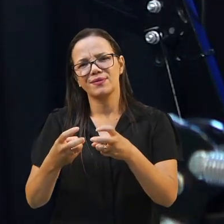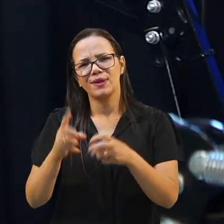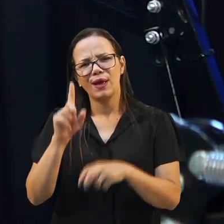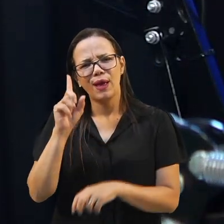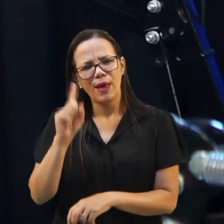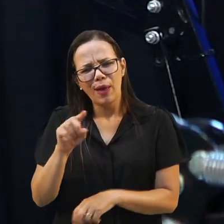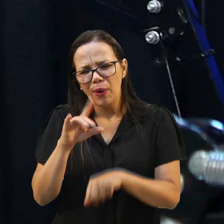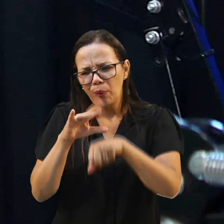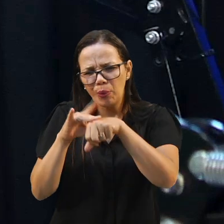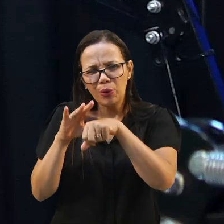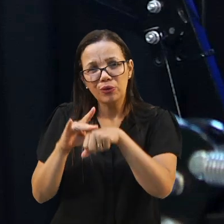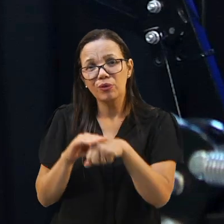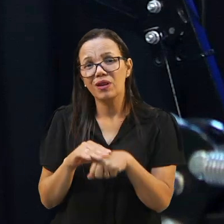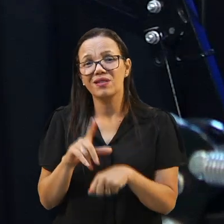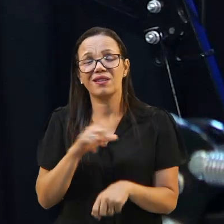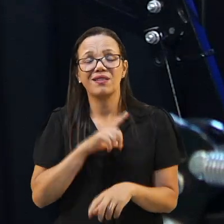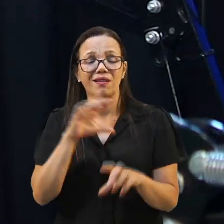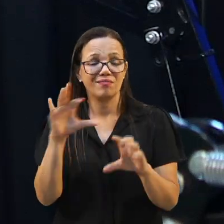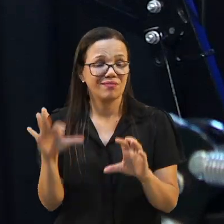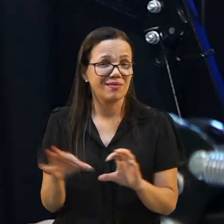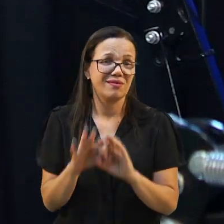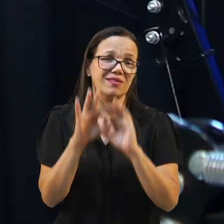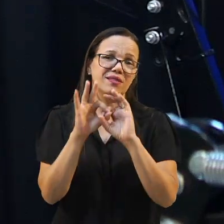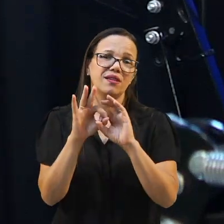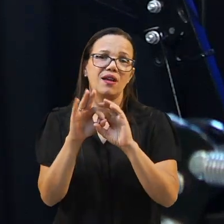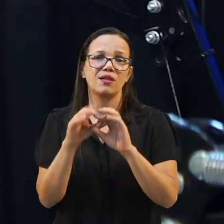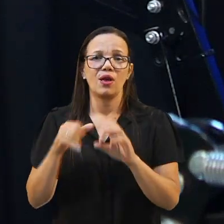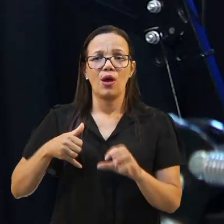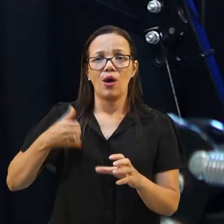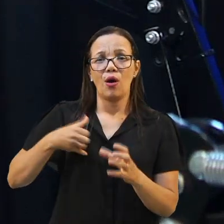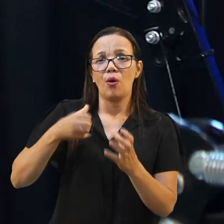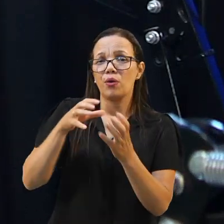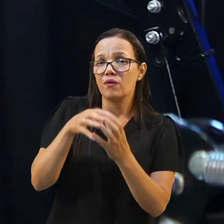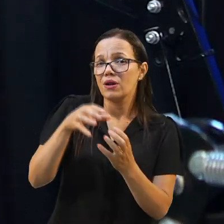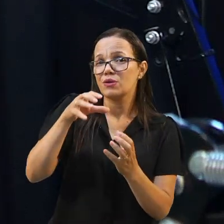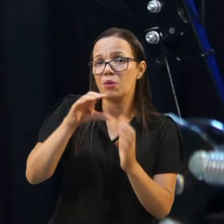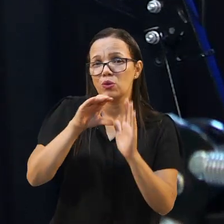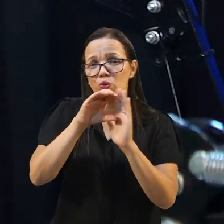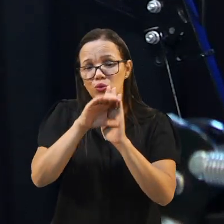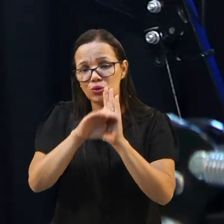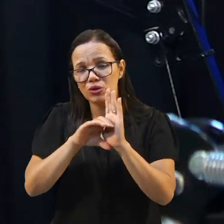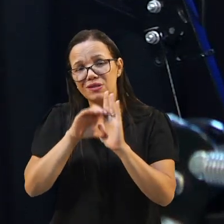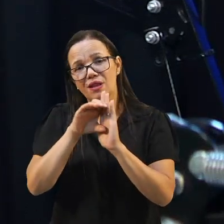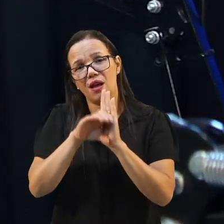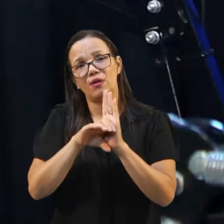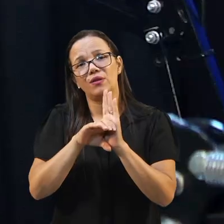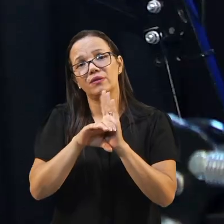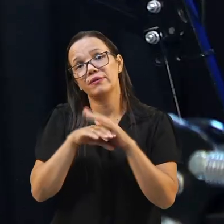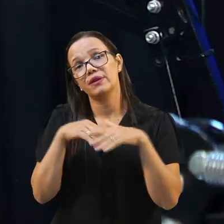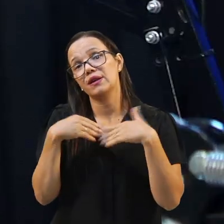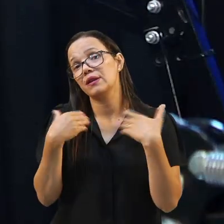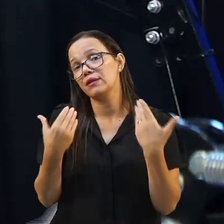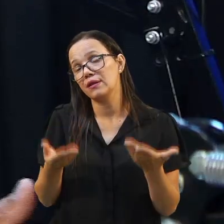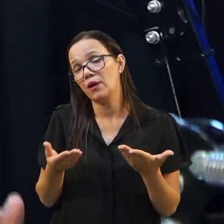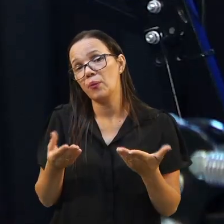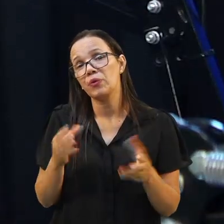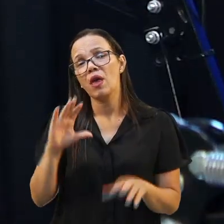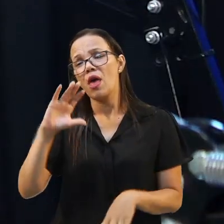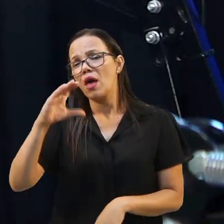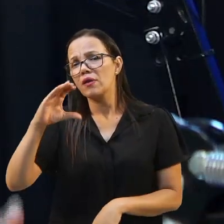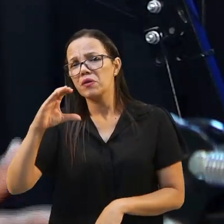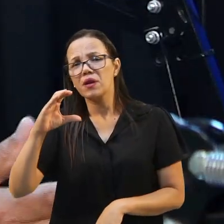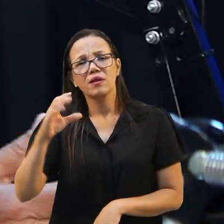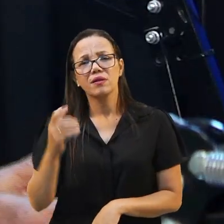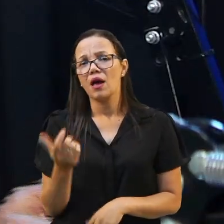moléstia que está muito ligada ao envelhecimento de células né? Então, a ciência